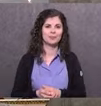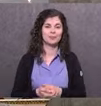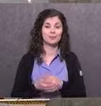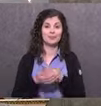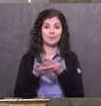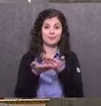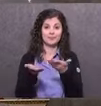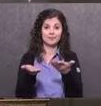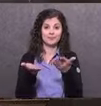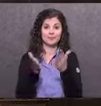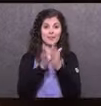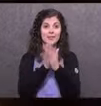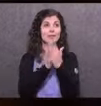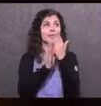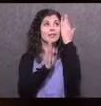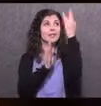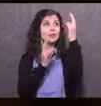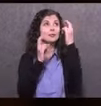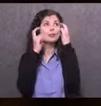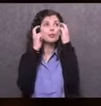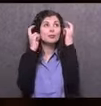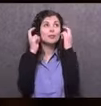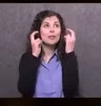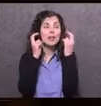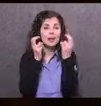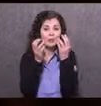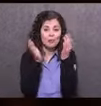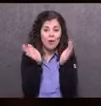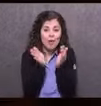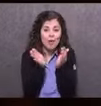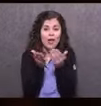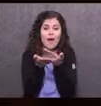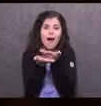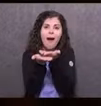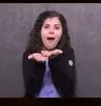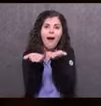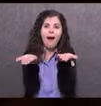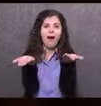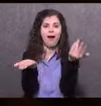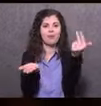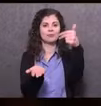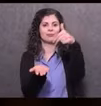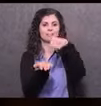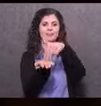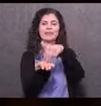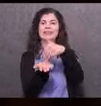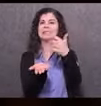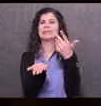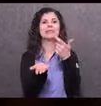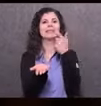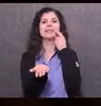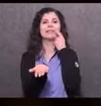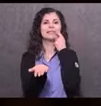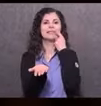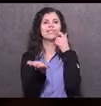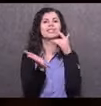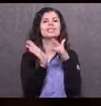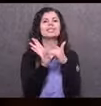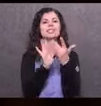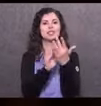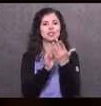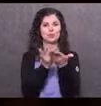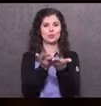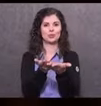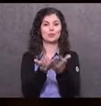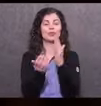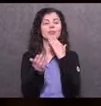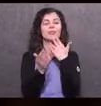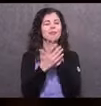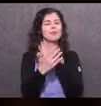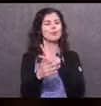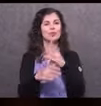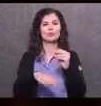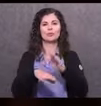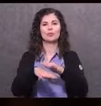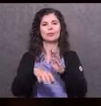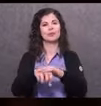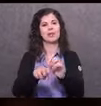Eis o Cordeiro de Deus, Jesus Cristo, que tira o pecado do